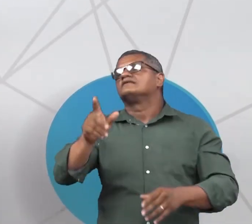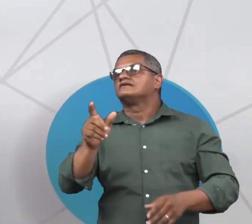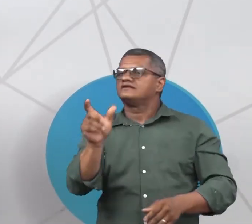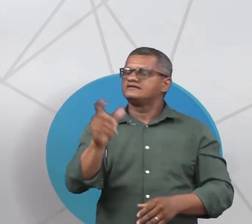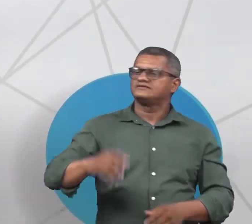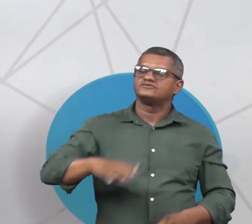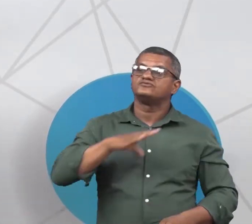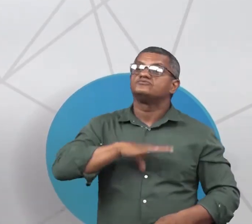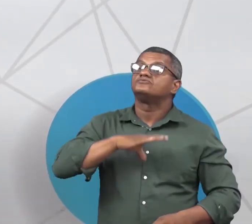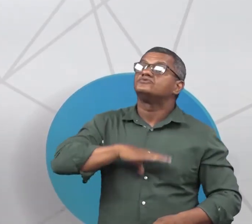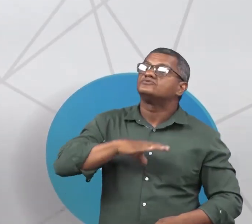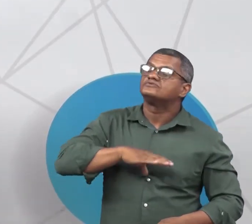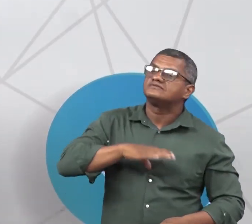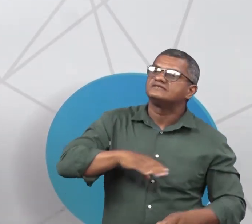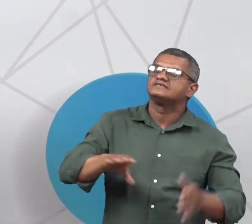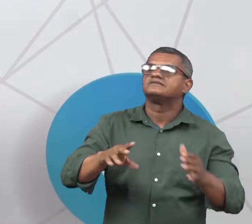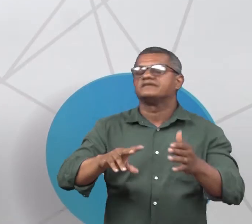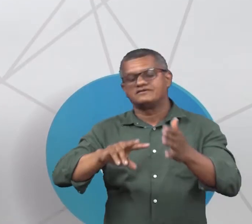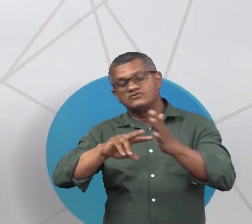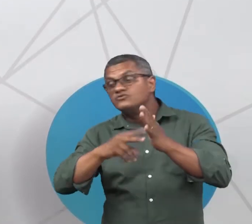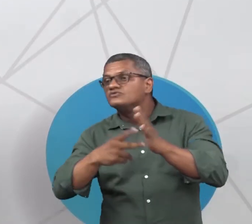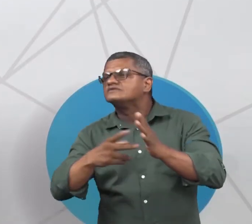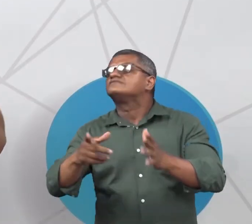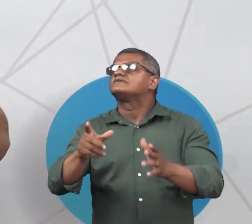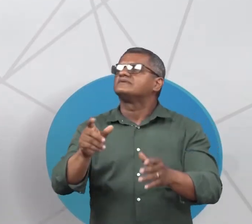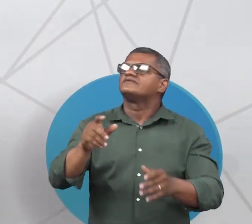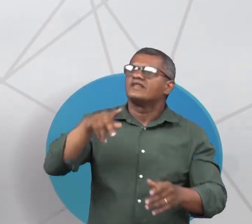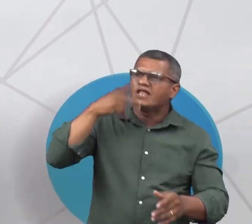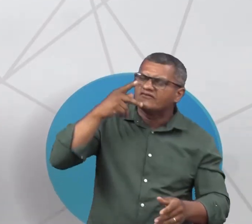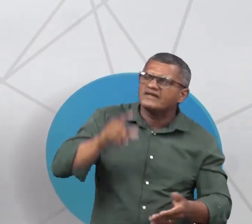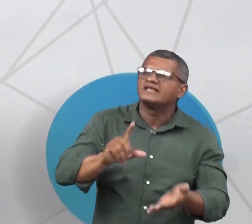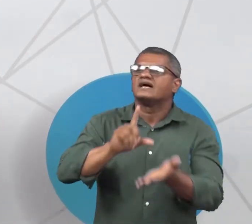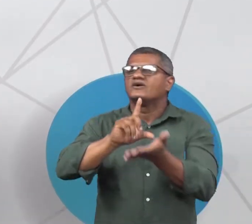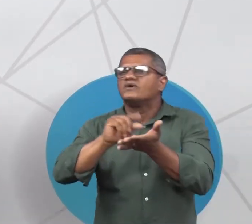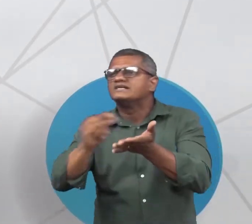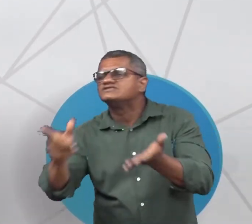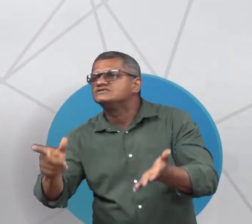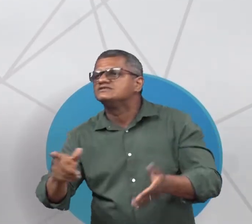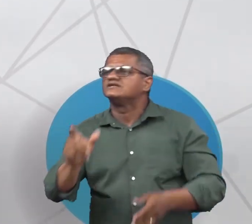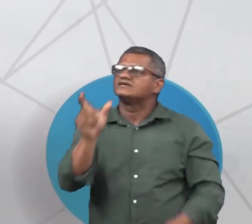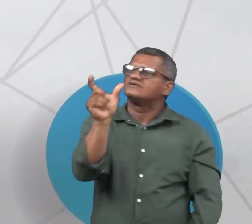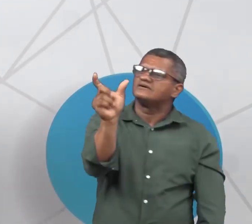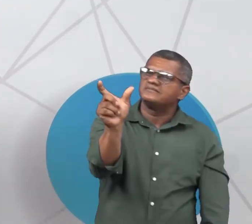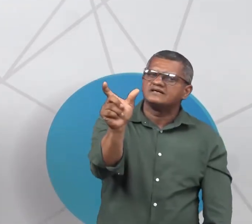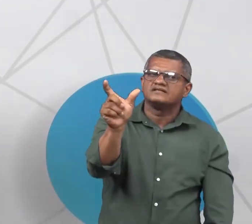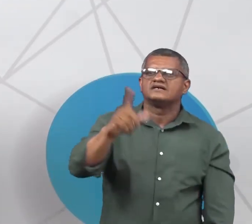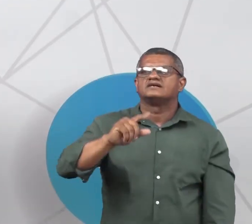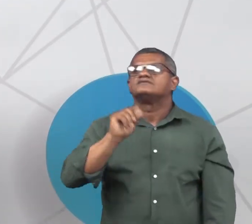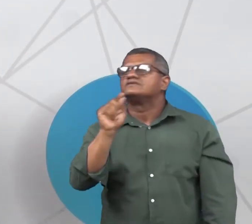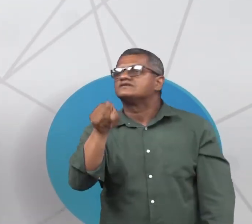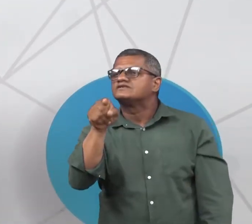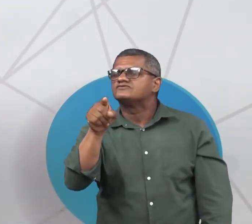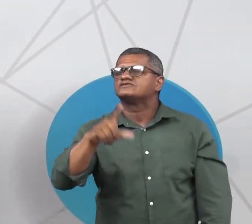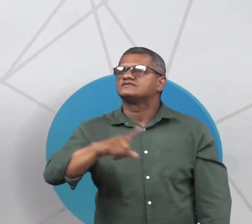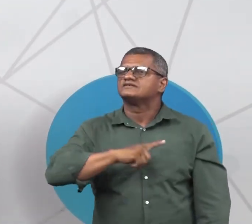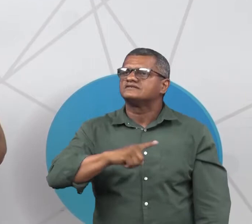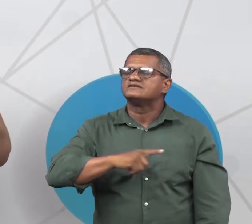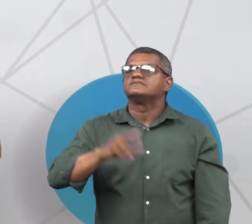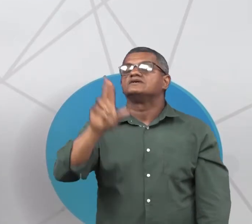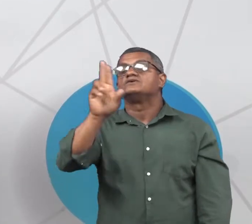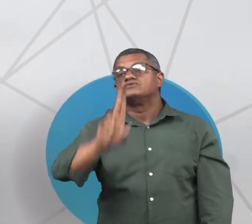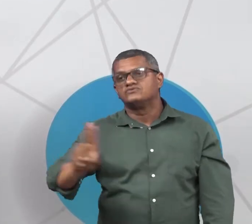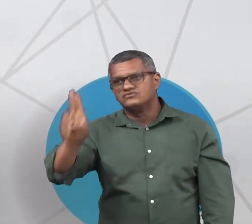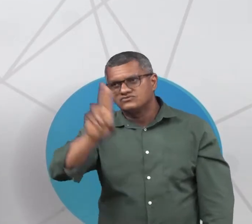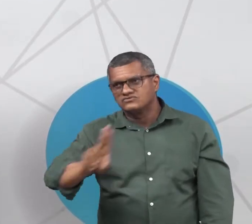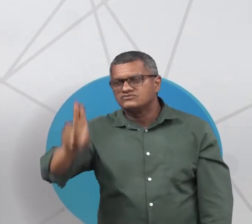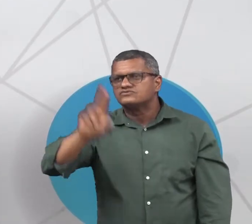para poder enquadrar um artigo a uma determinada palavra que você também utiliza lá na